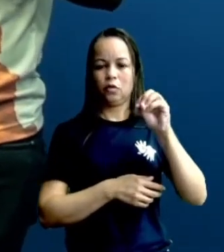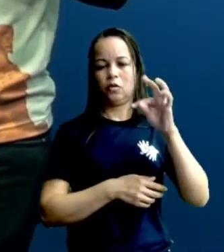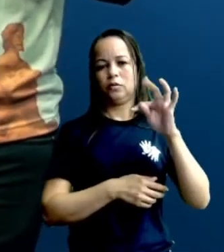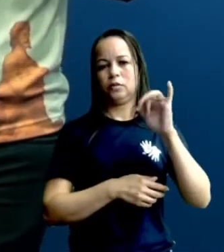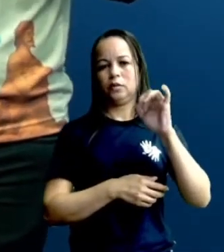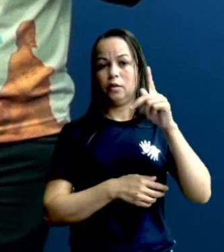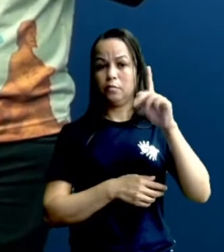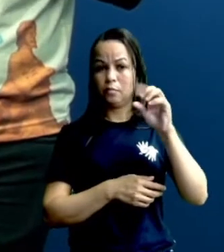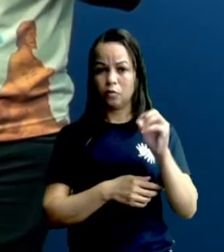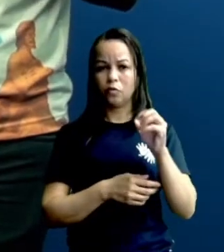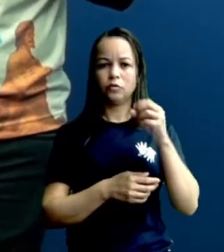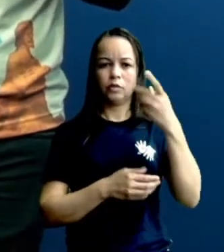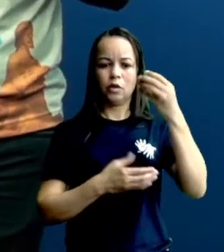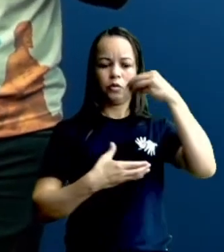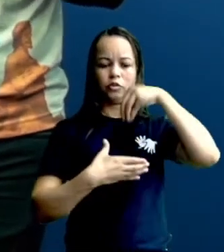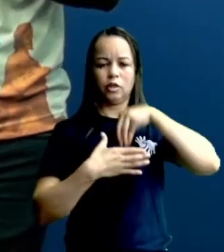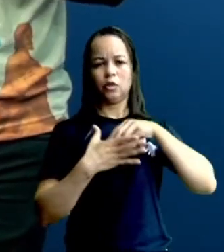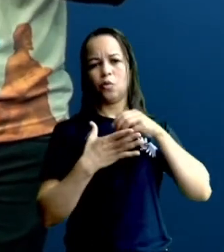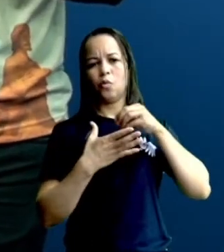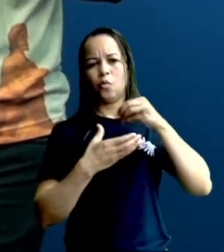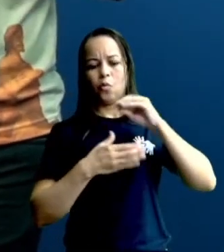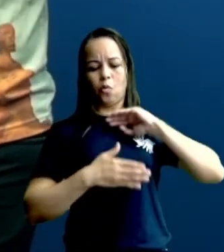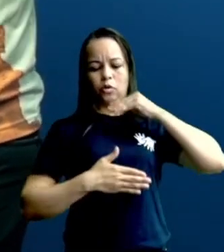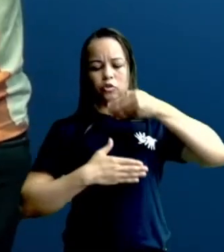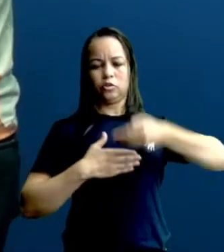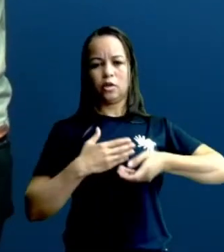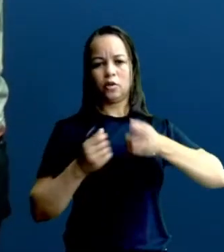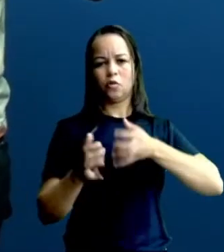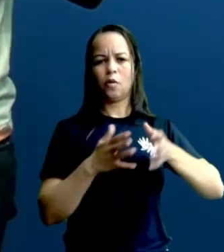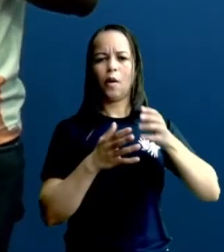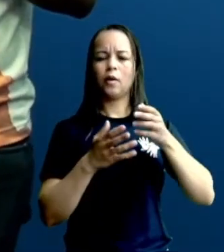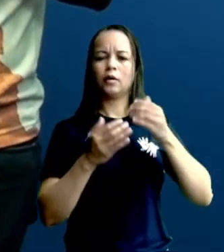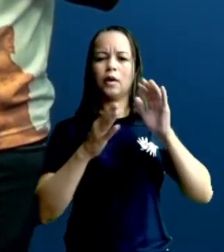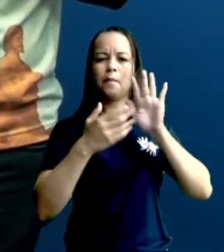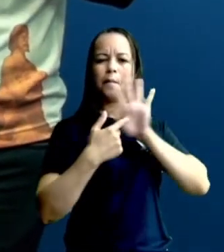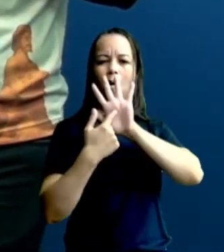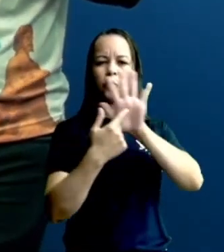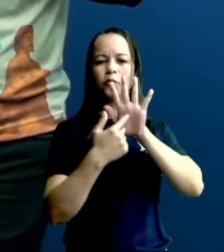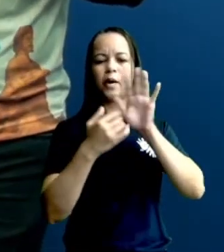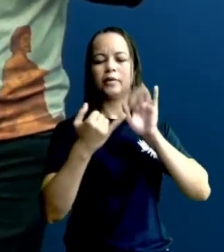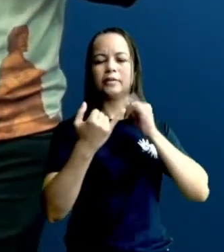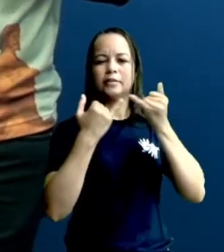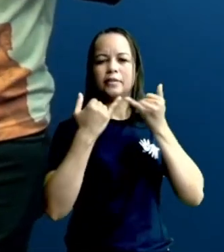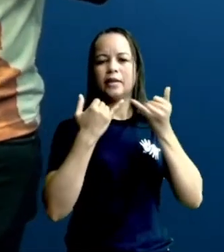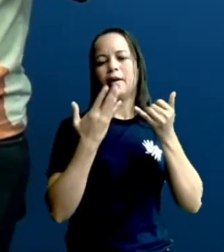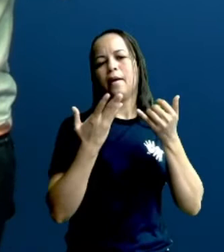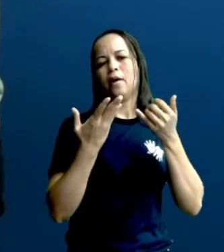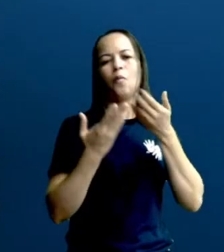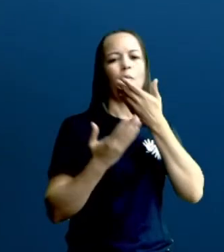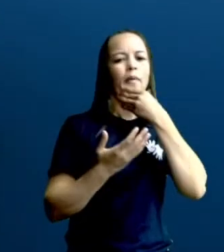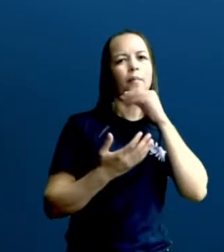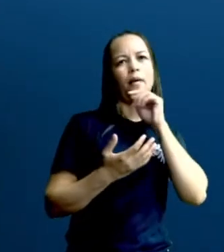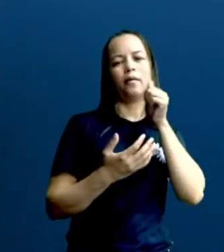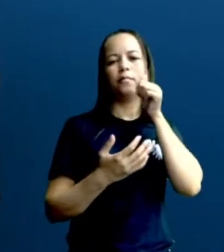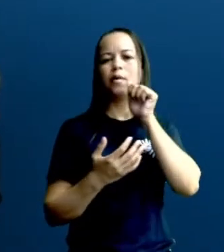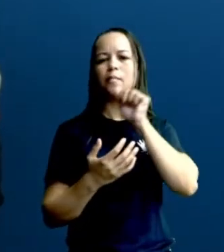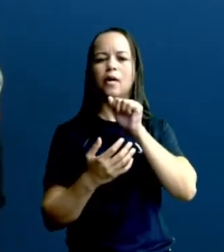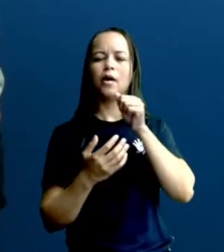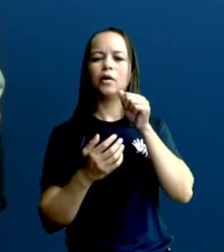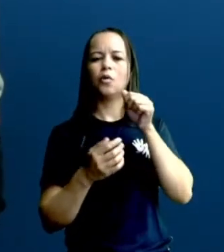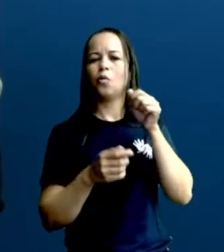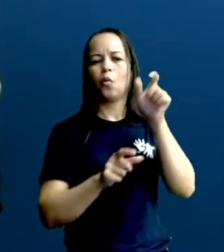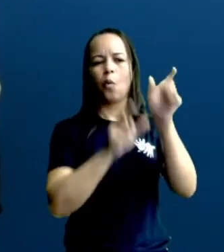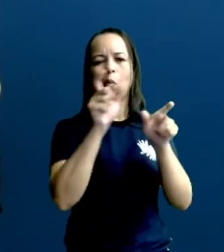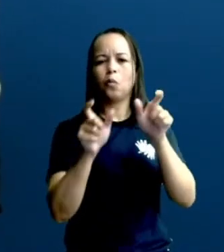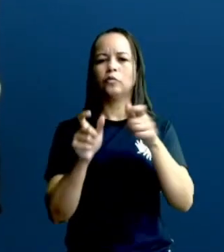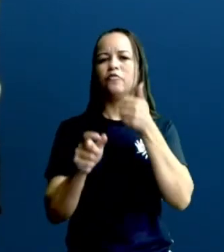exterior, você pode parecer mais com o seu pai, ou com sua mãe, ou com um de seus avós. Mas, quando se soma